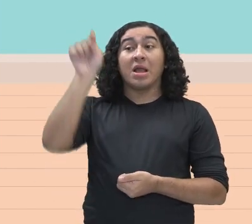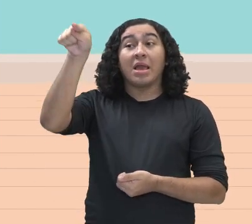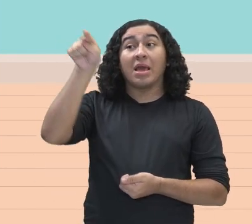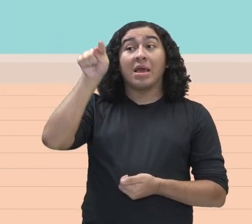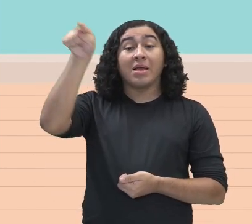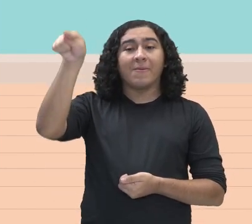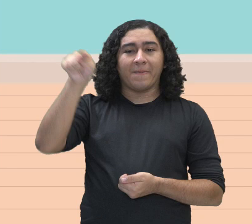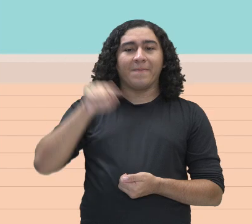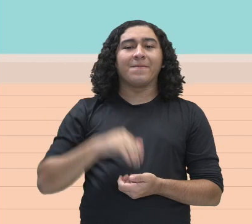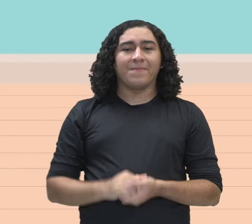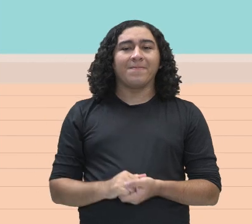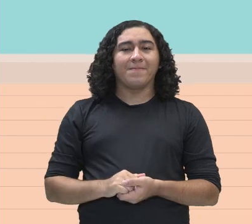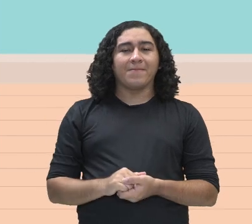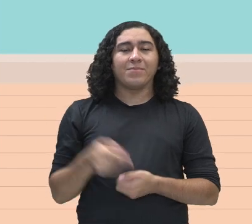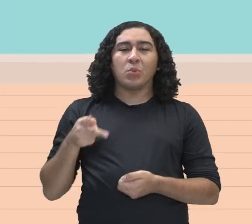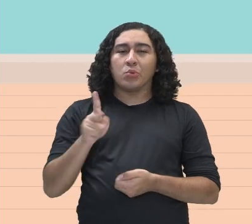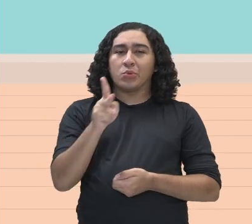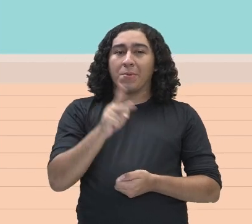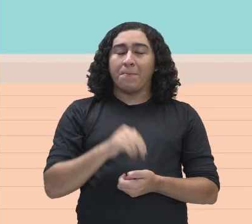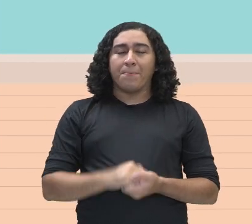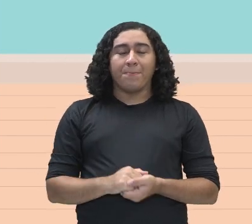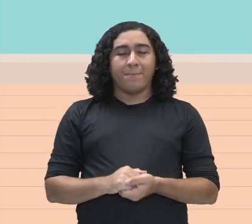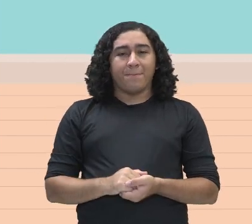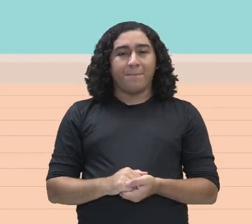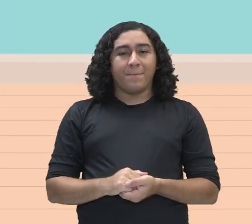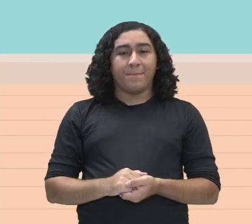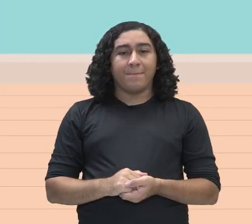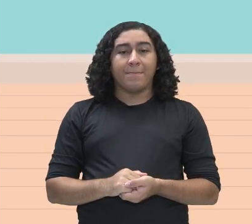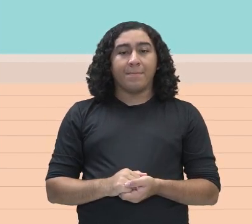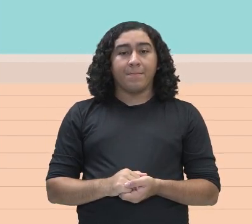aquelas. Continuando.